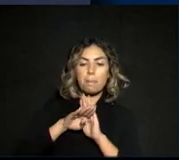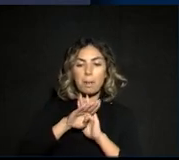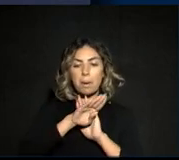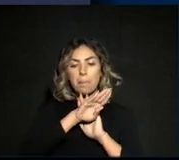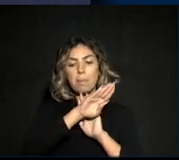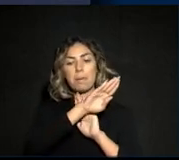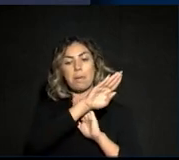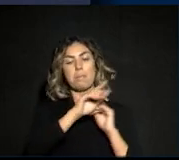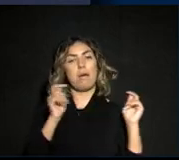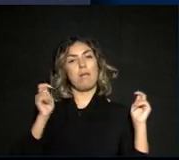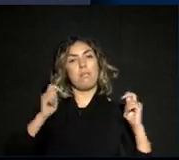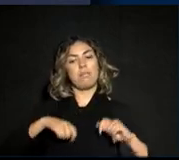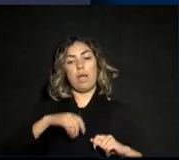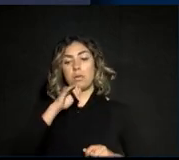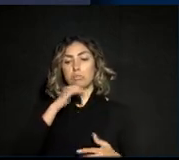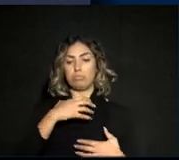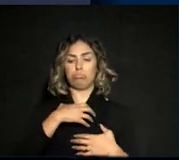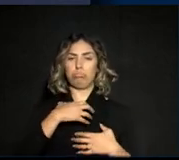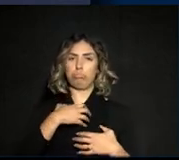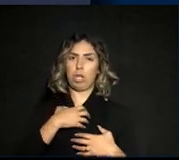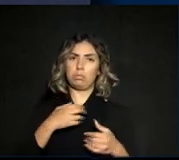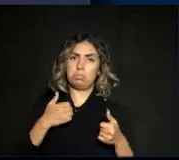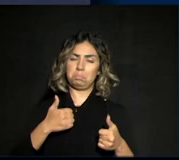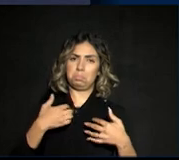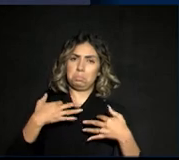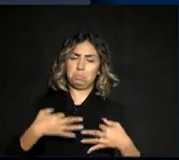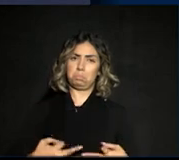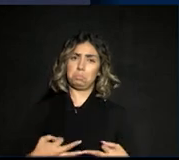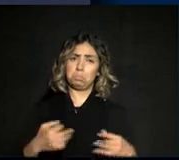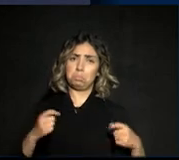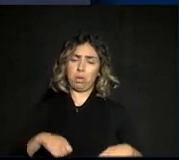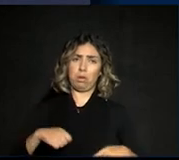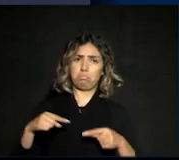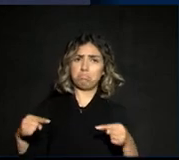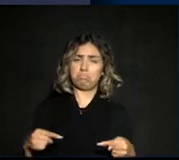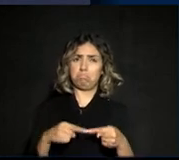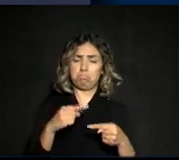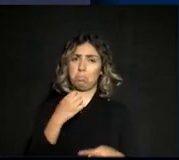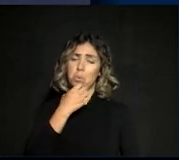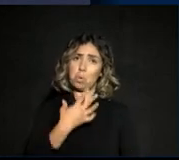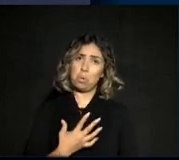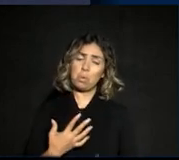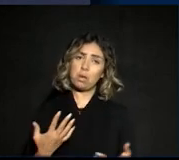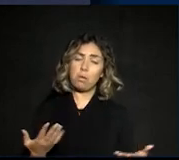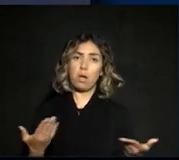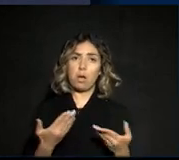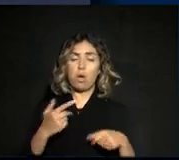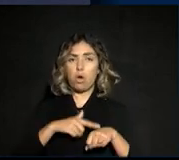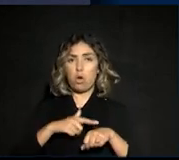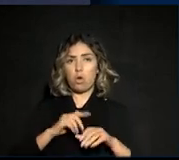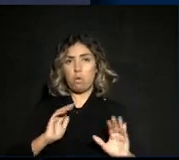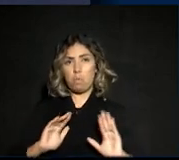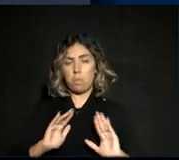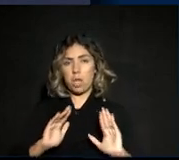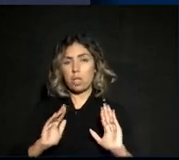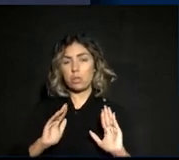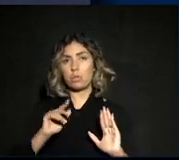acho que, de fato, a postura atual já é uma postura restritiva, então, no momento que os resultados